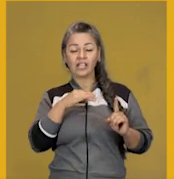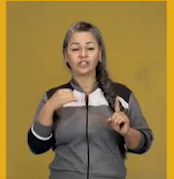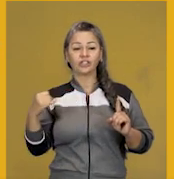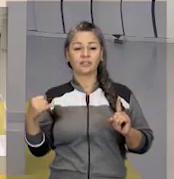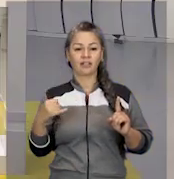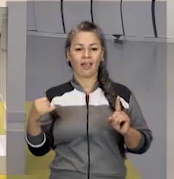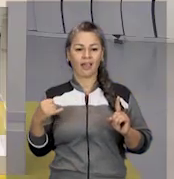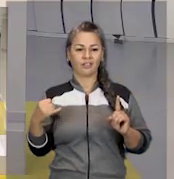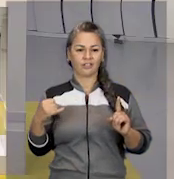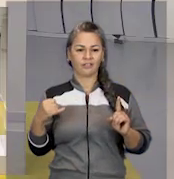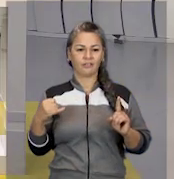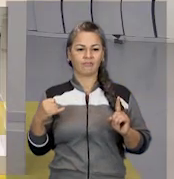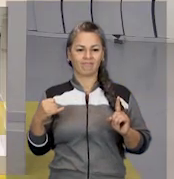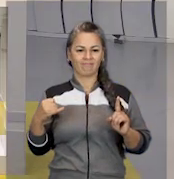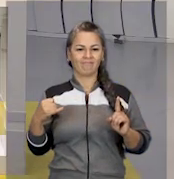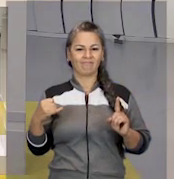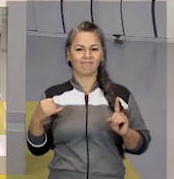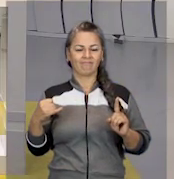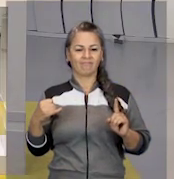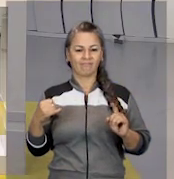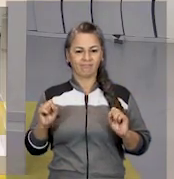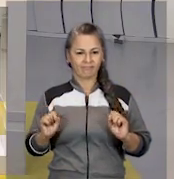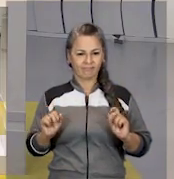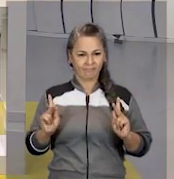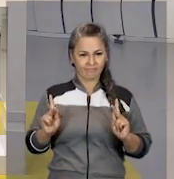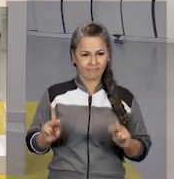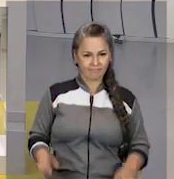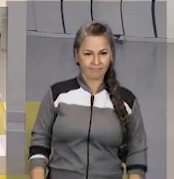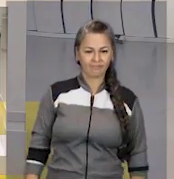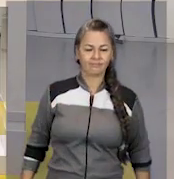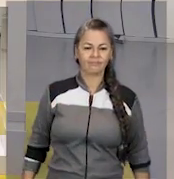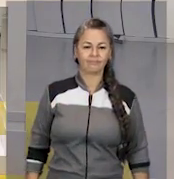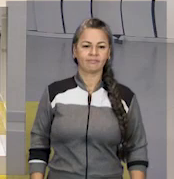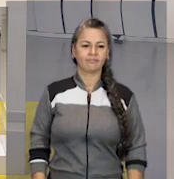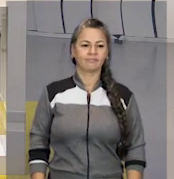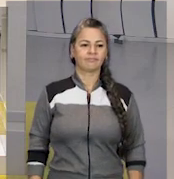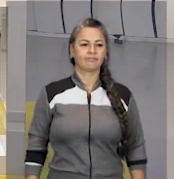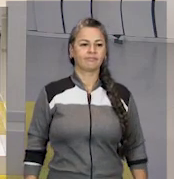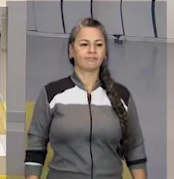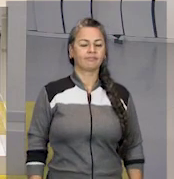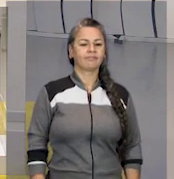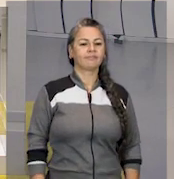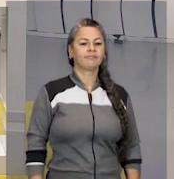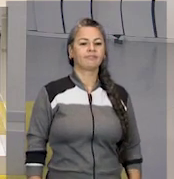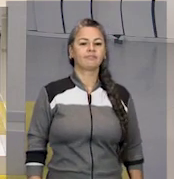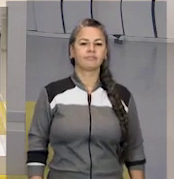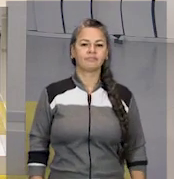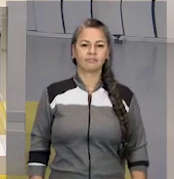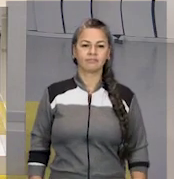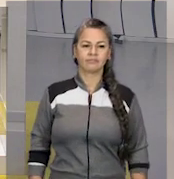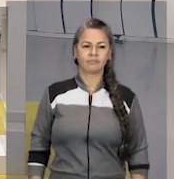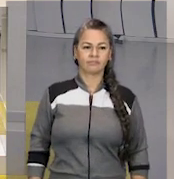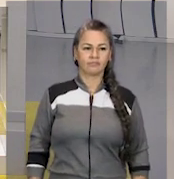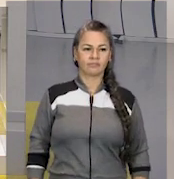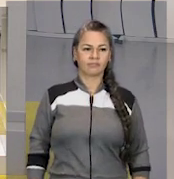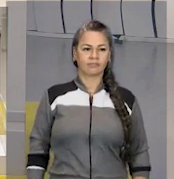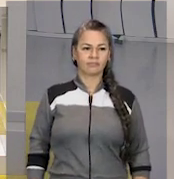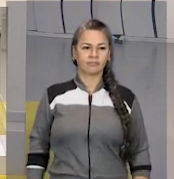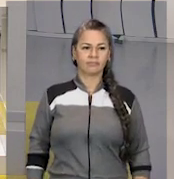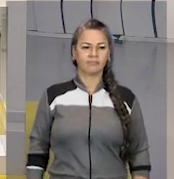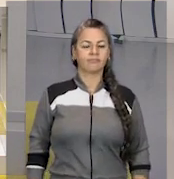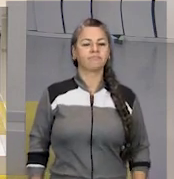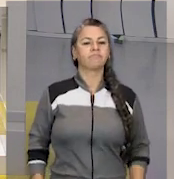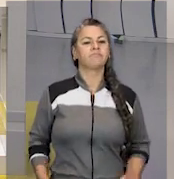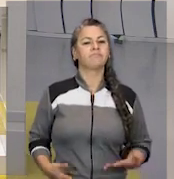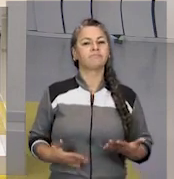estão ganhando energia ali naquele momento, ok? Bom, continuando no nosso